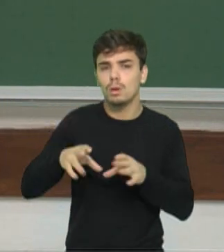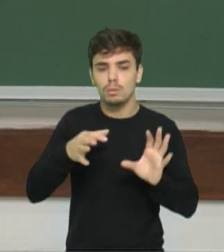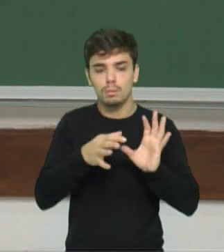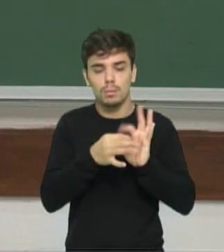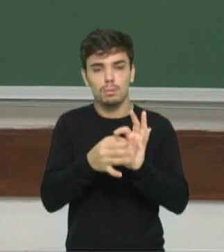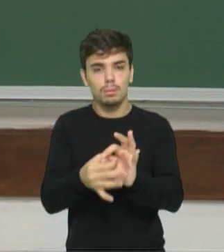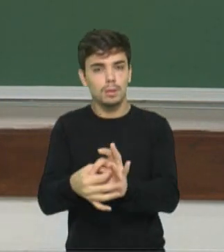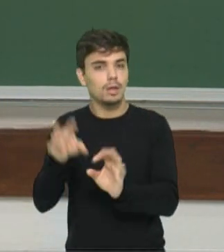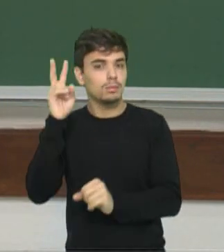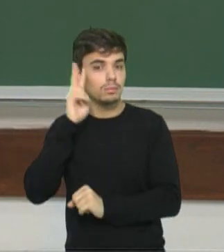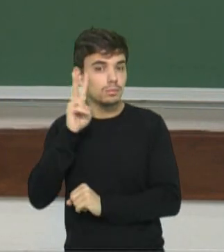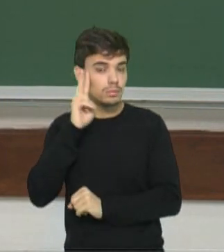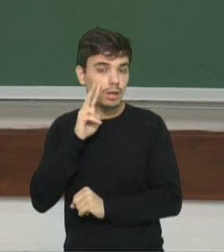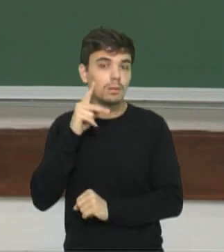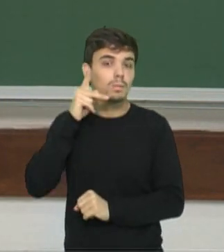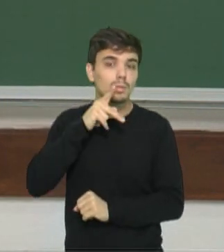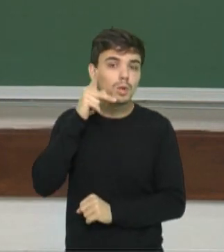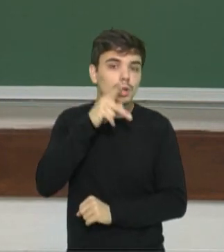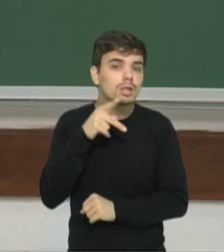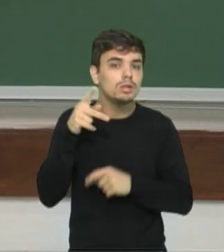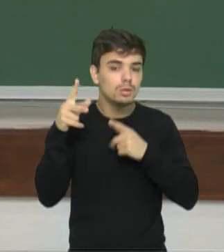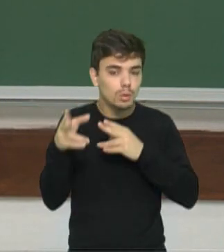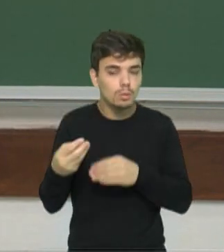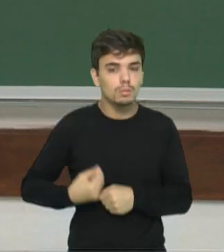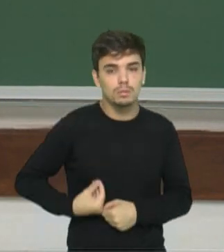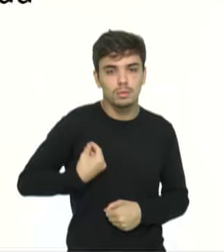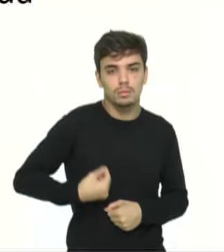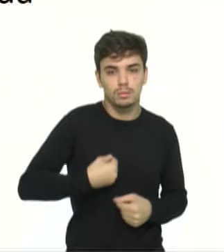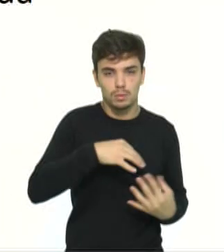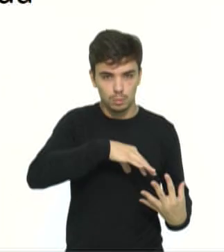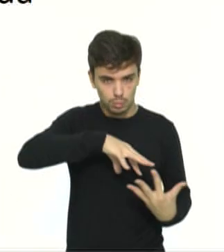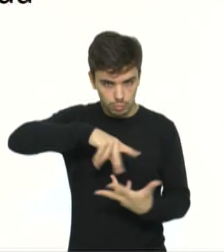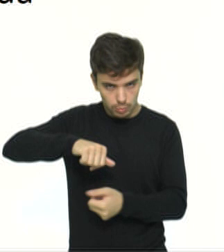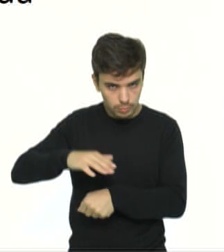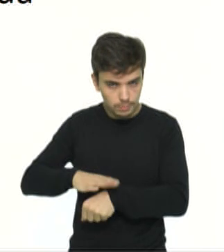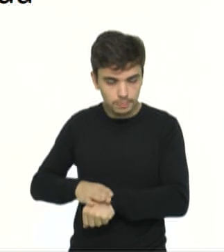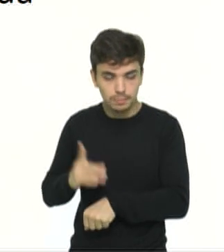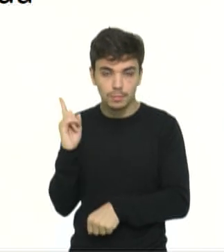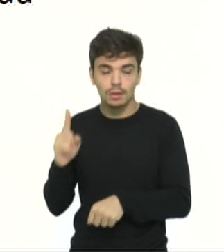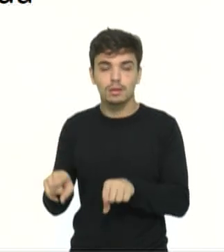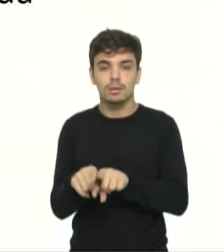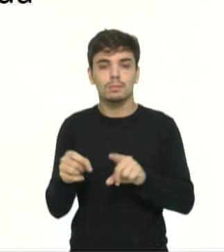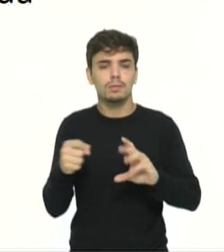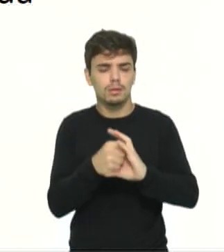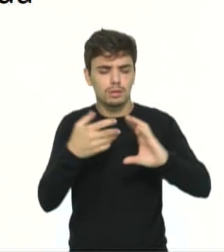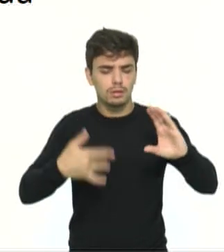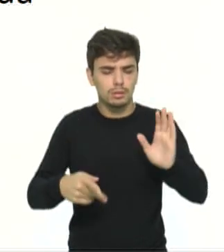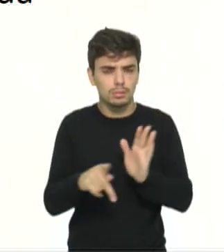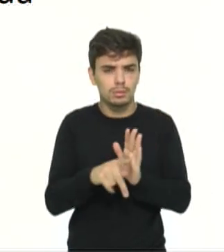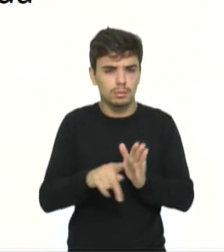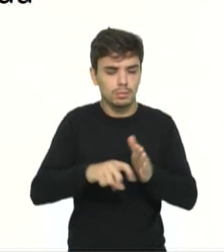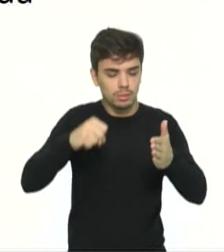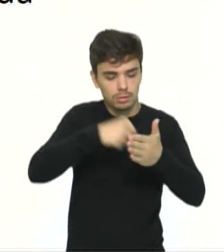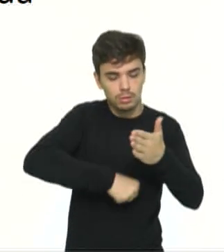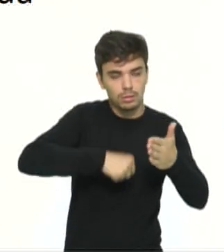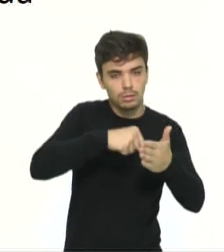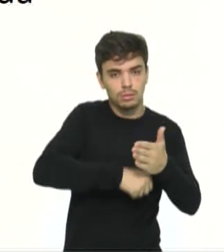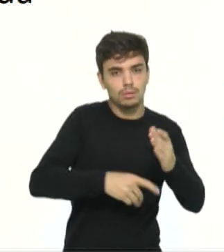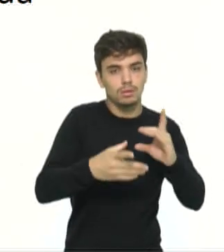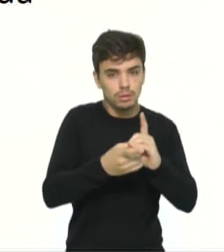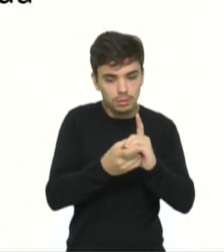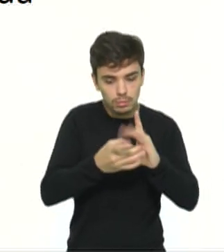contexto histórico e político que o mundo vivia na época. Caracterizar a luta pela democratização e pela